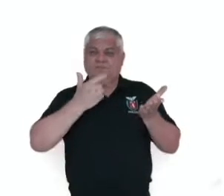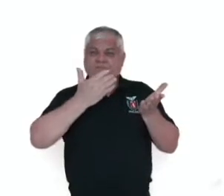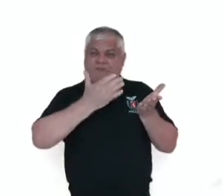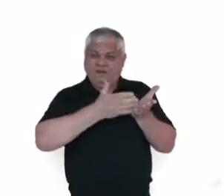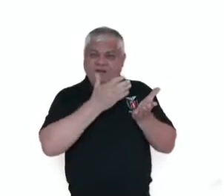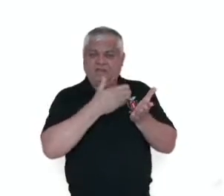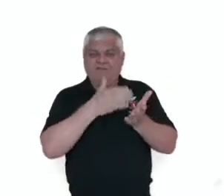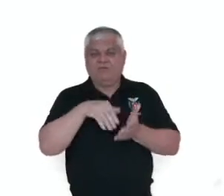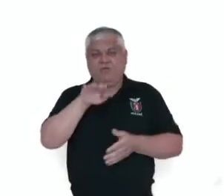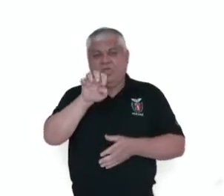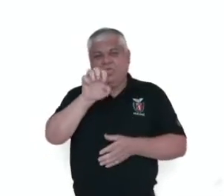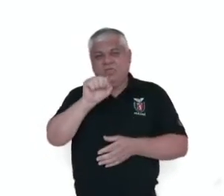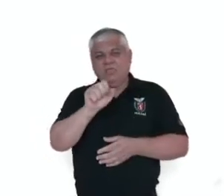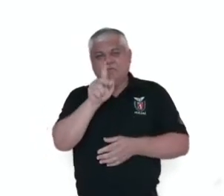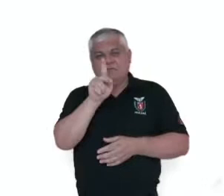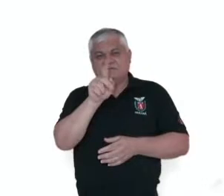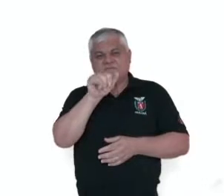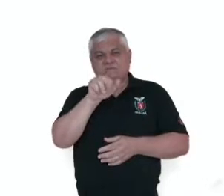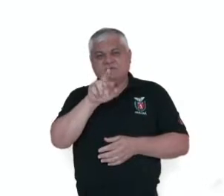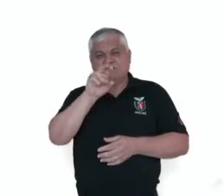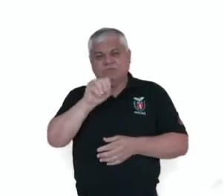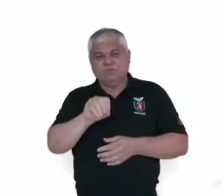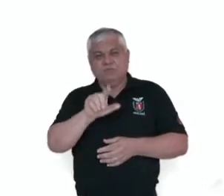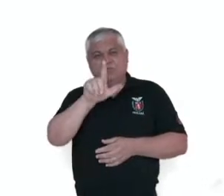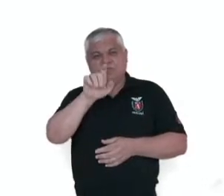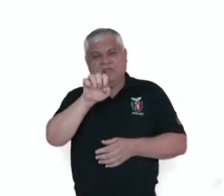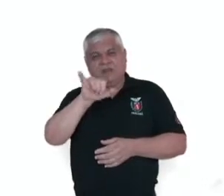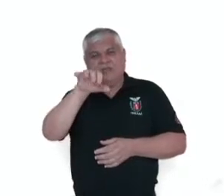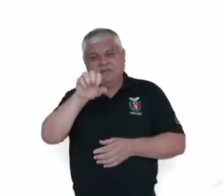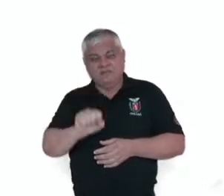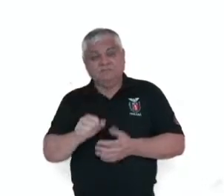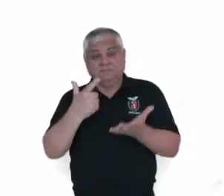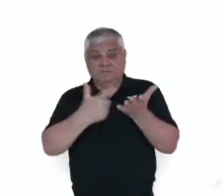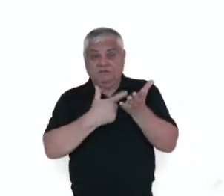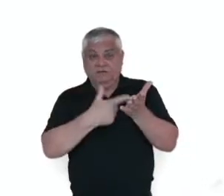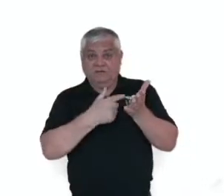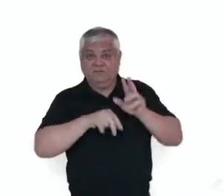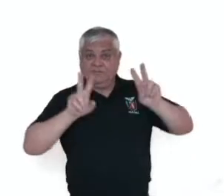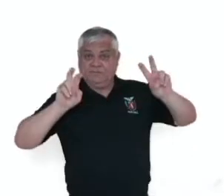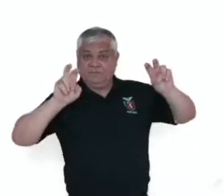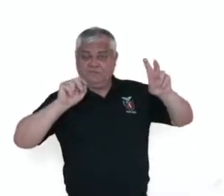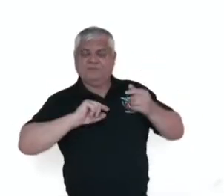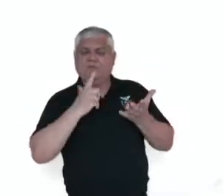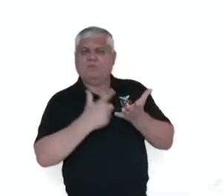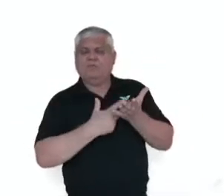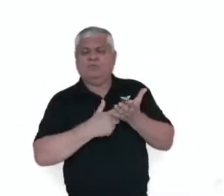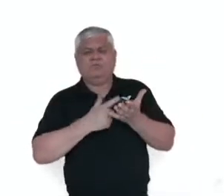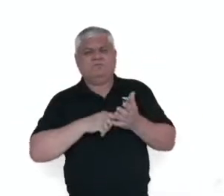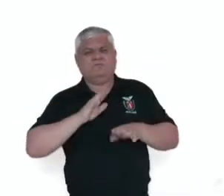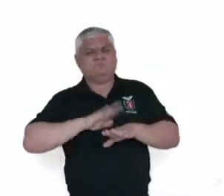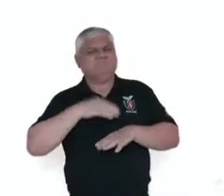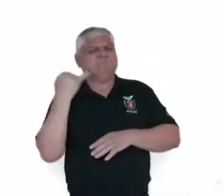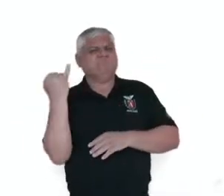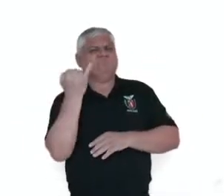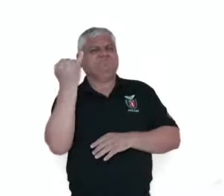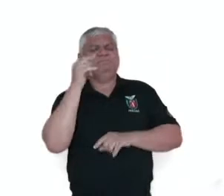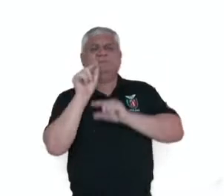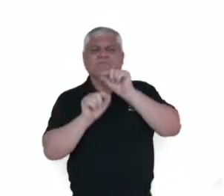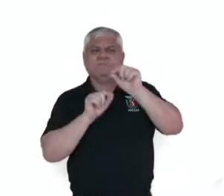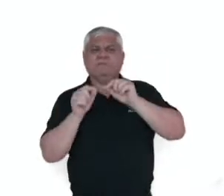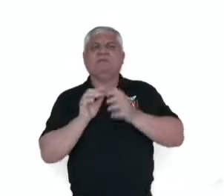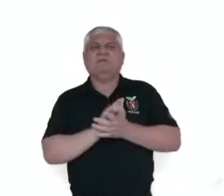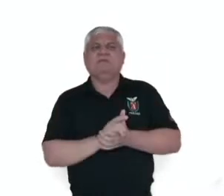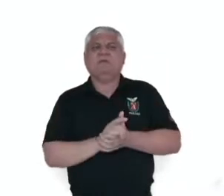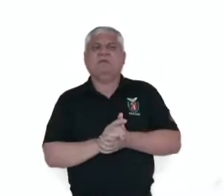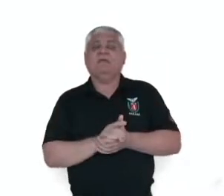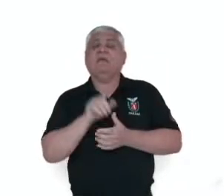mais famosa do autor francês Montesquieu. Considerado um dos livros fundamentais do Iluminismo, ele